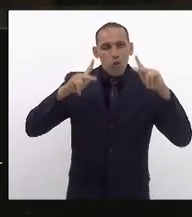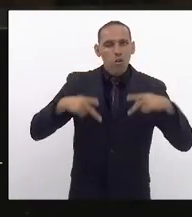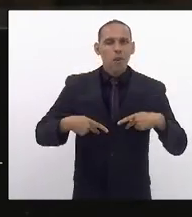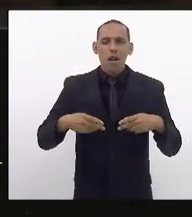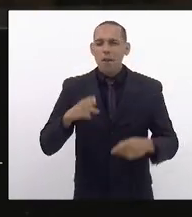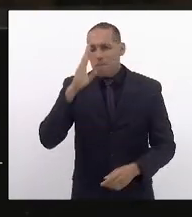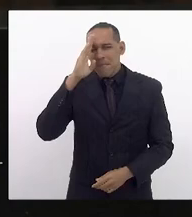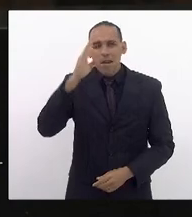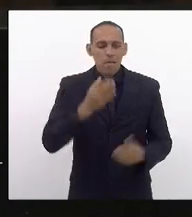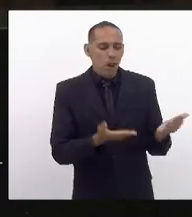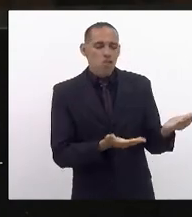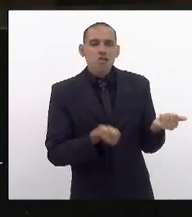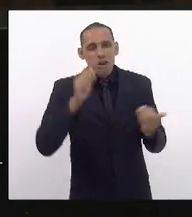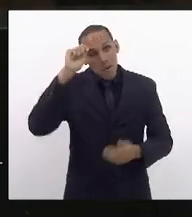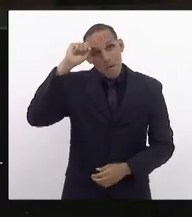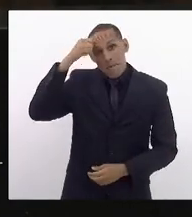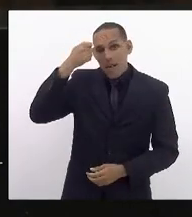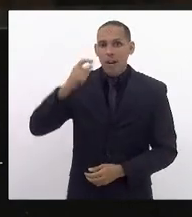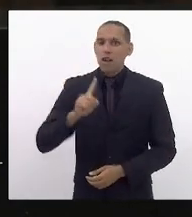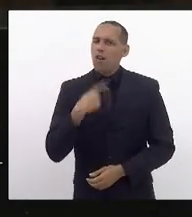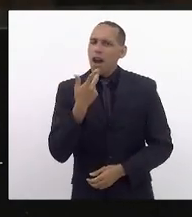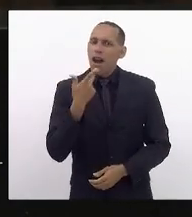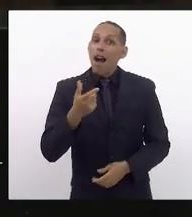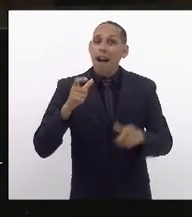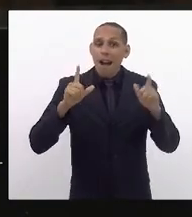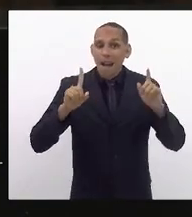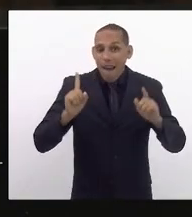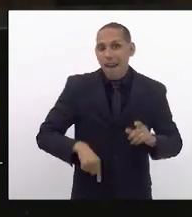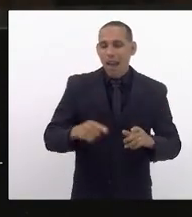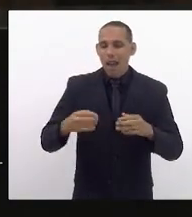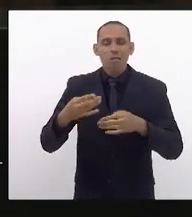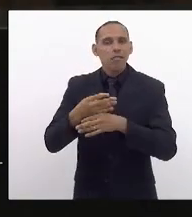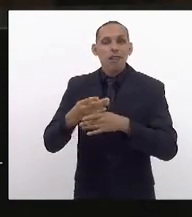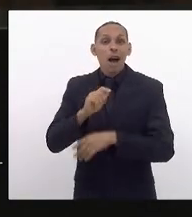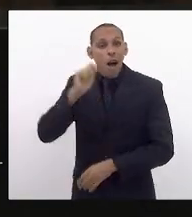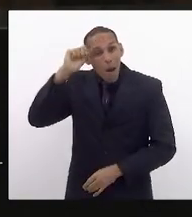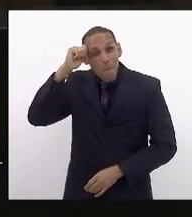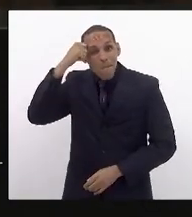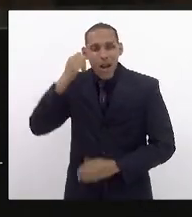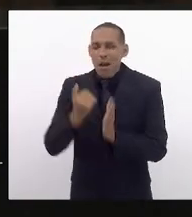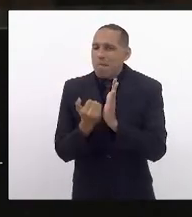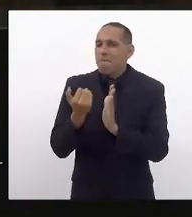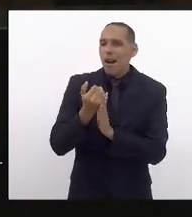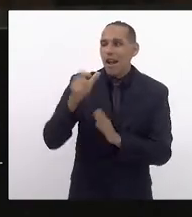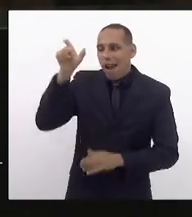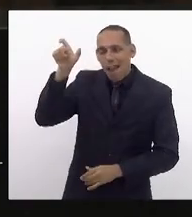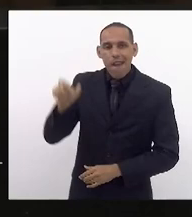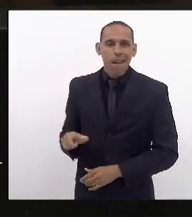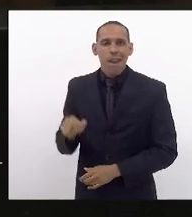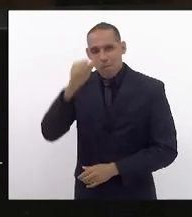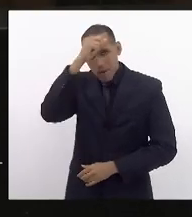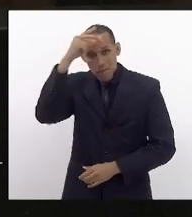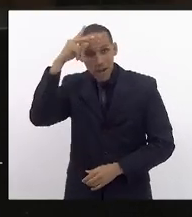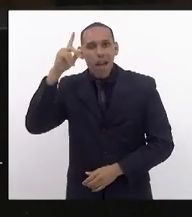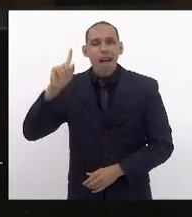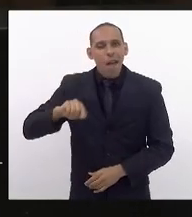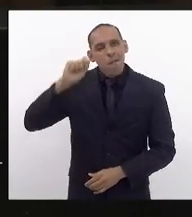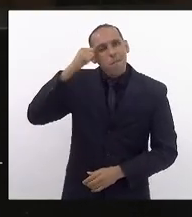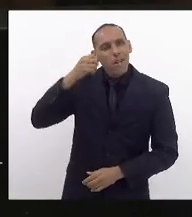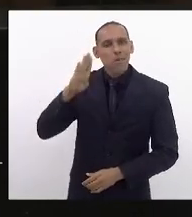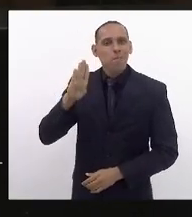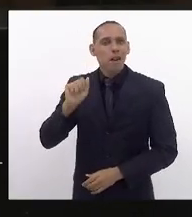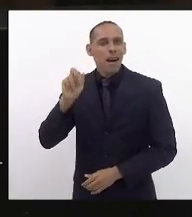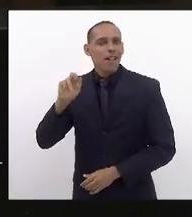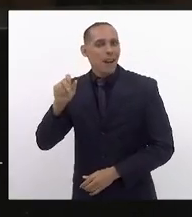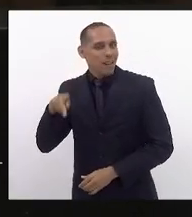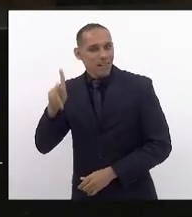especial da juventude preta. Estamos falando de uma cidade preta em si, o Raj Baraka é preto, a maioria